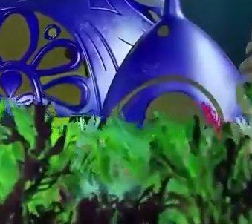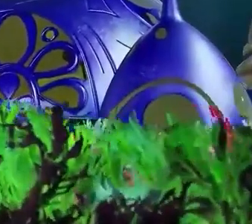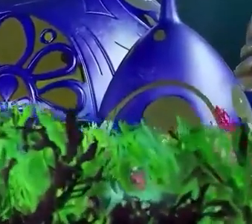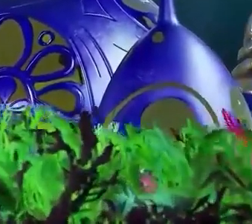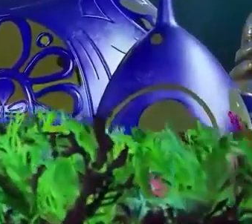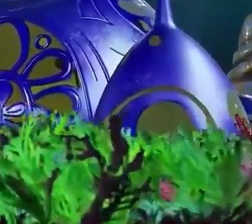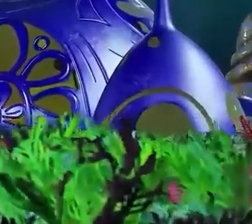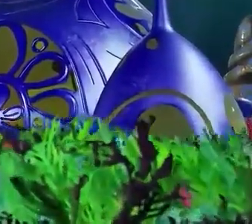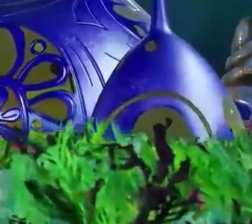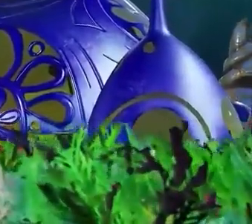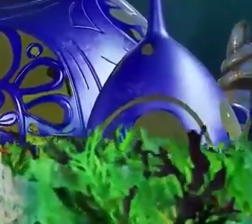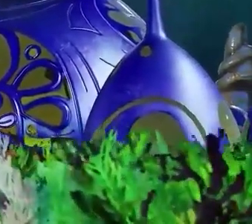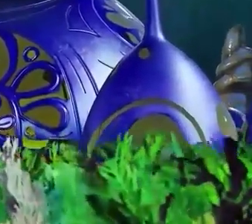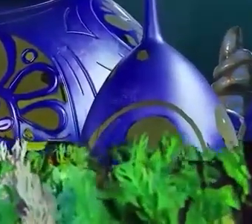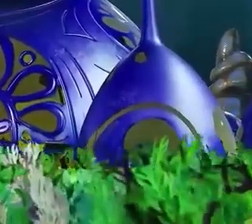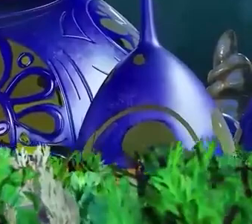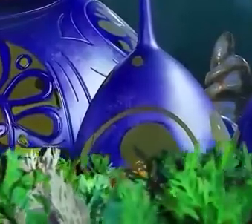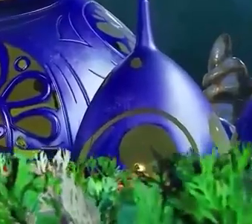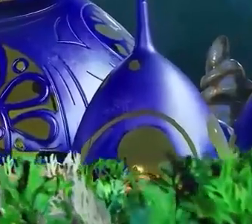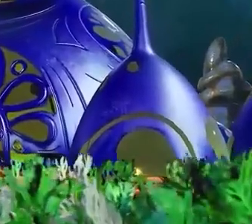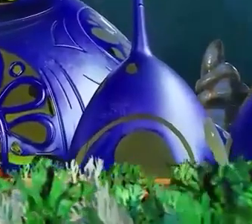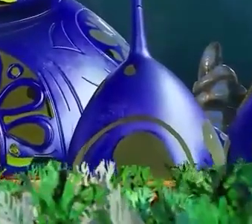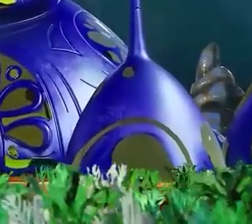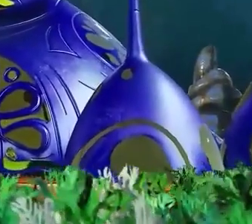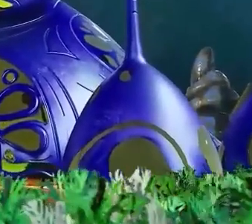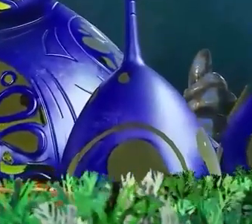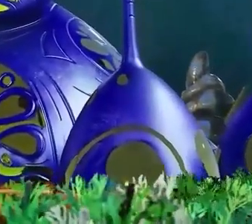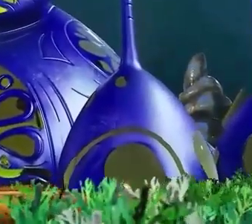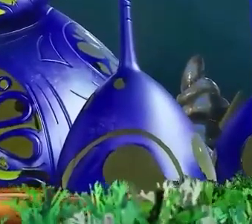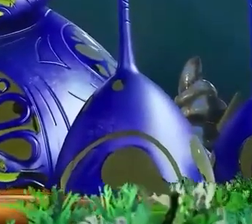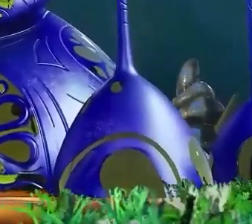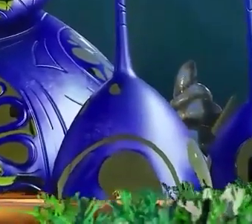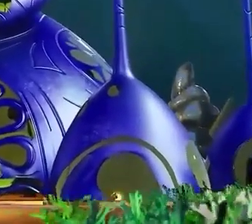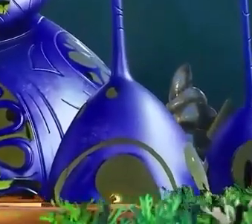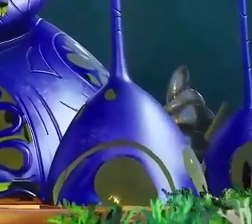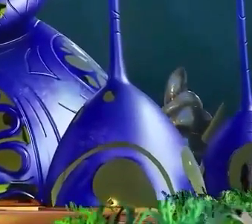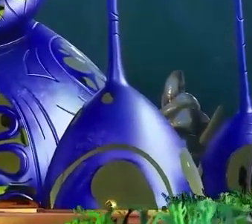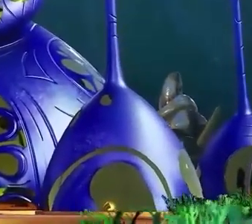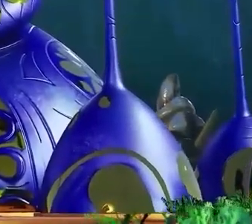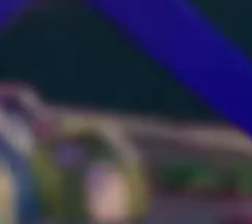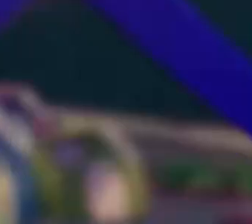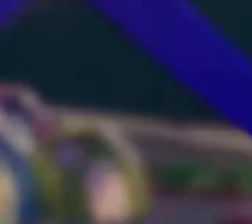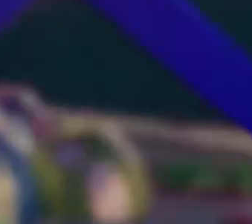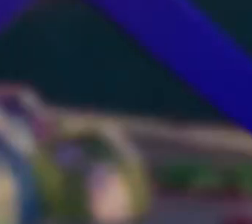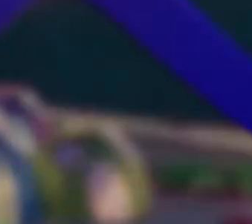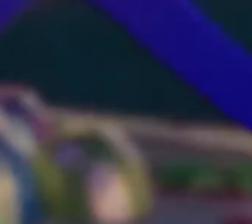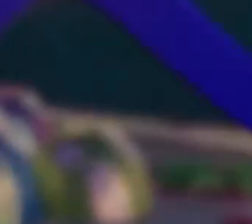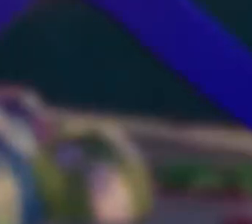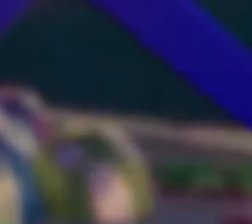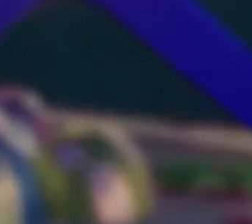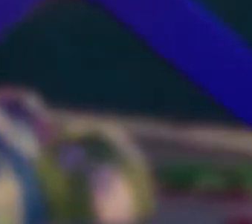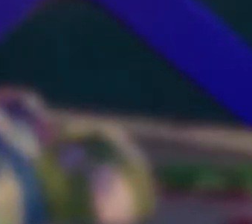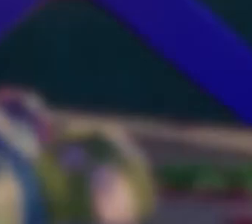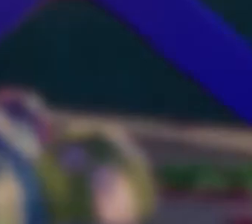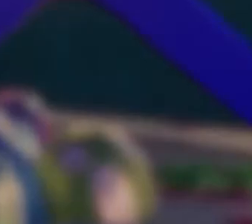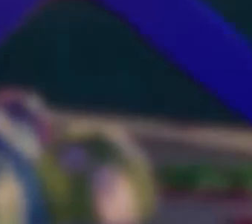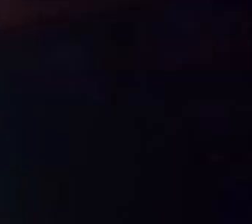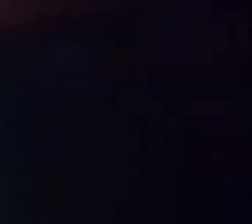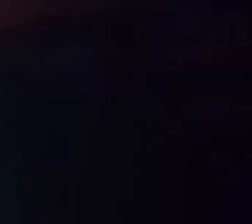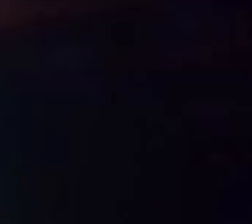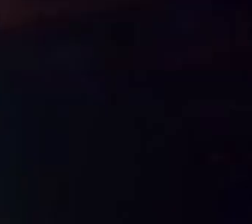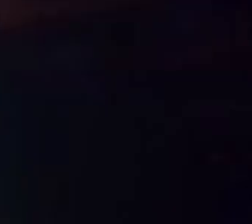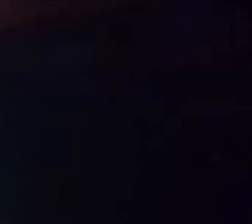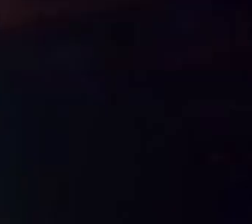Rei. Infelizmente, ele não está mais entre nós e acabou perdendo a sua majestade. Mas eu, com a ajuda dos meus